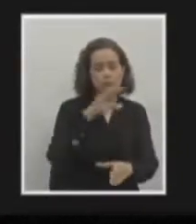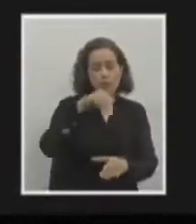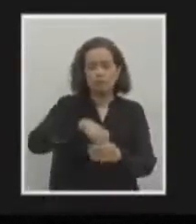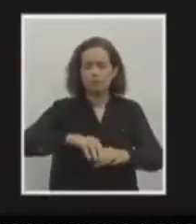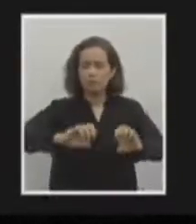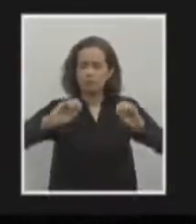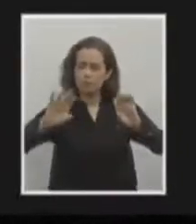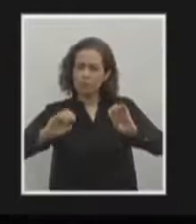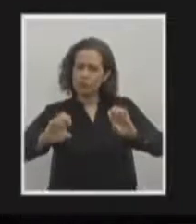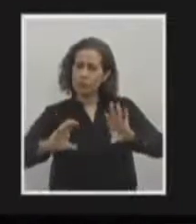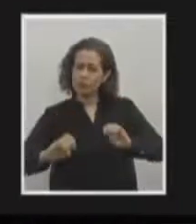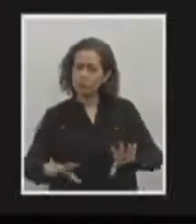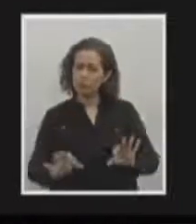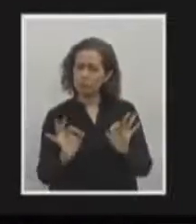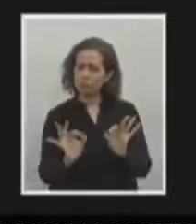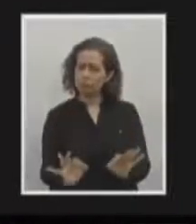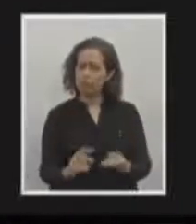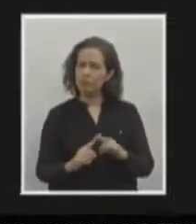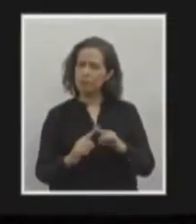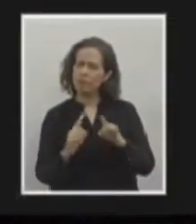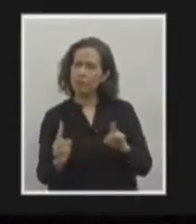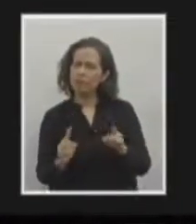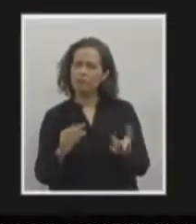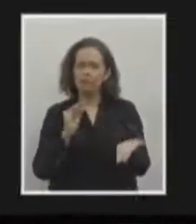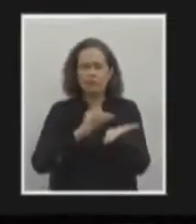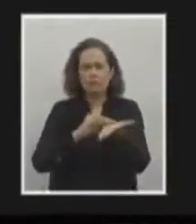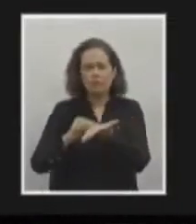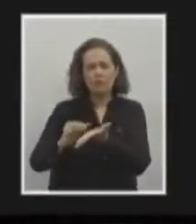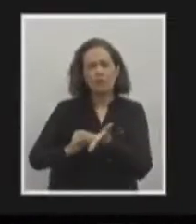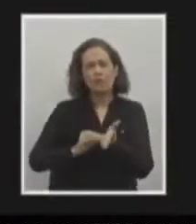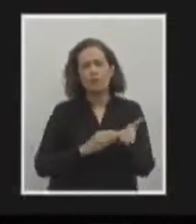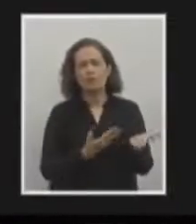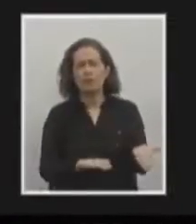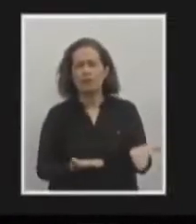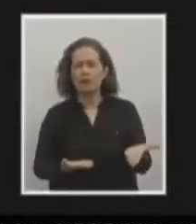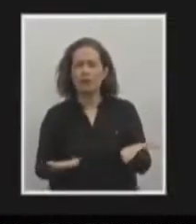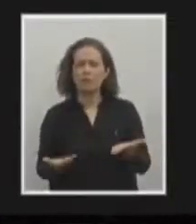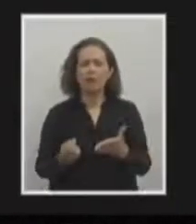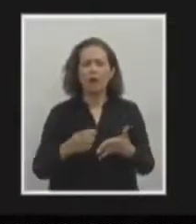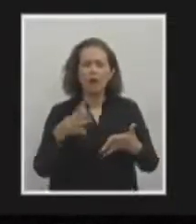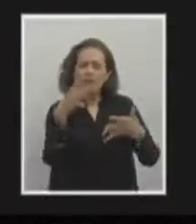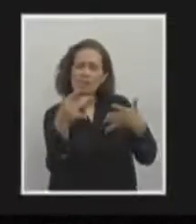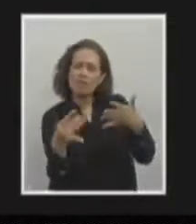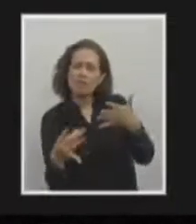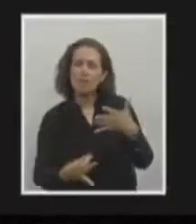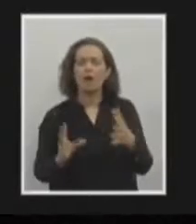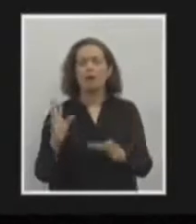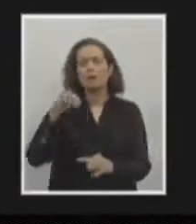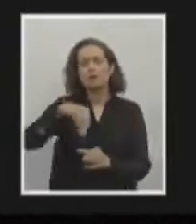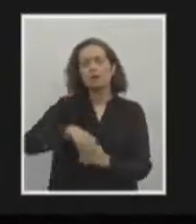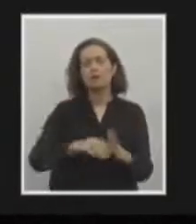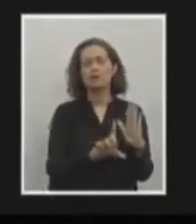acho que ficou faltando aclarar essas questões dentro dessa legislação.